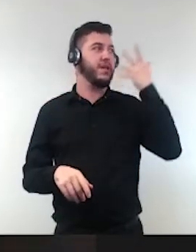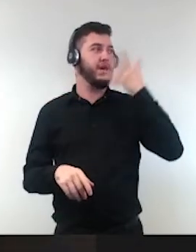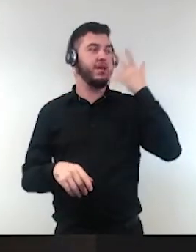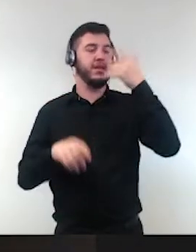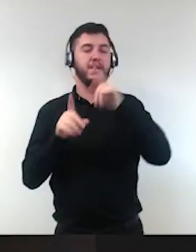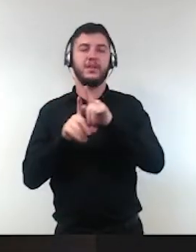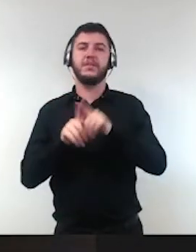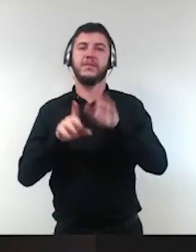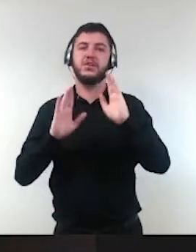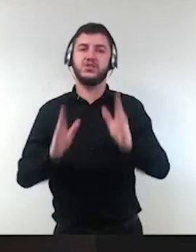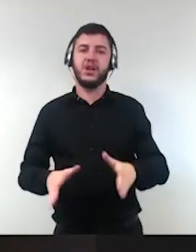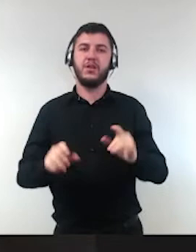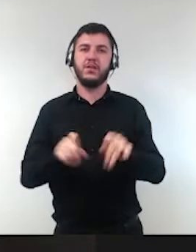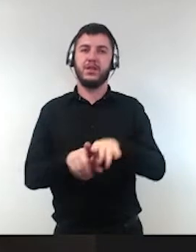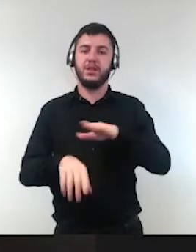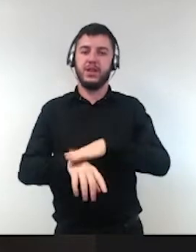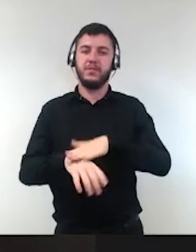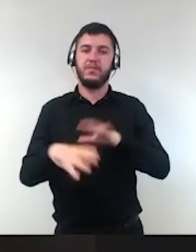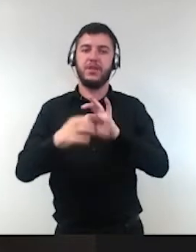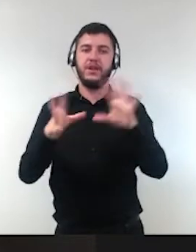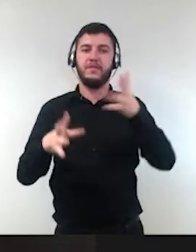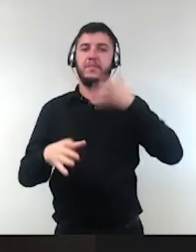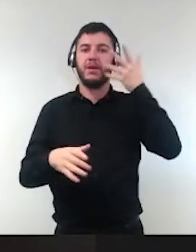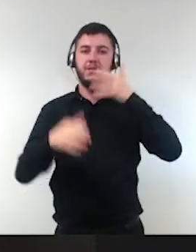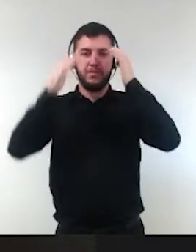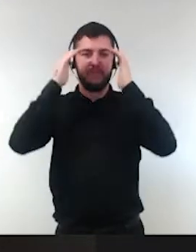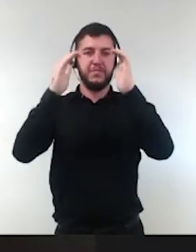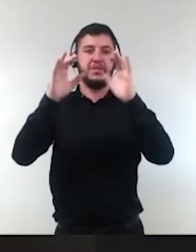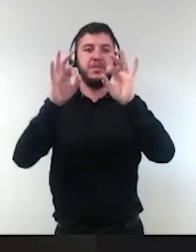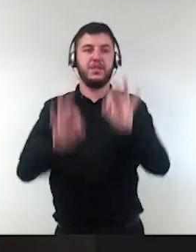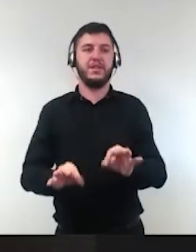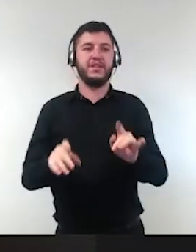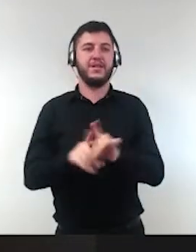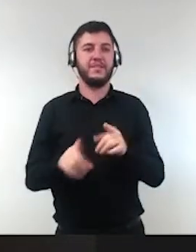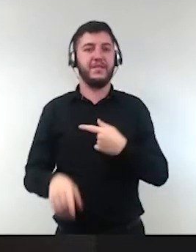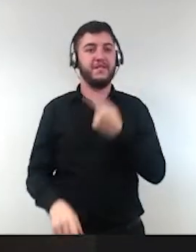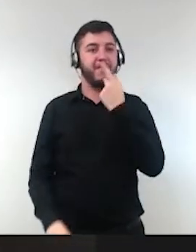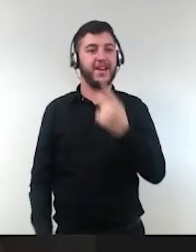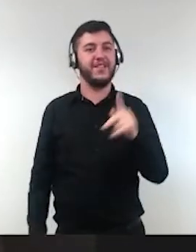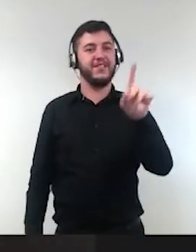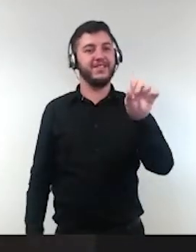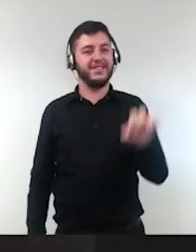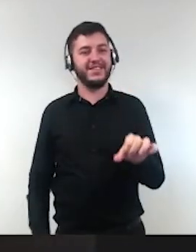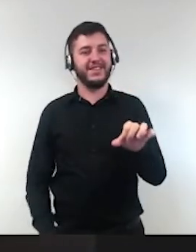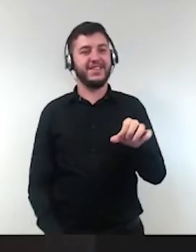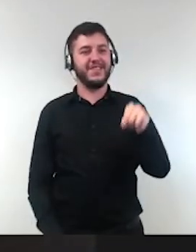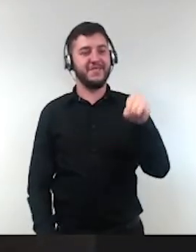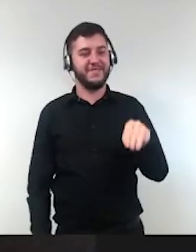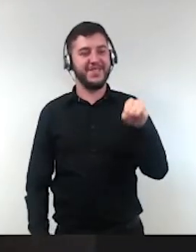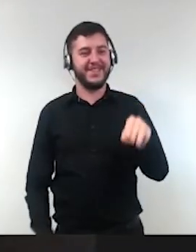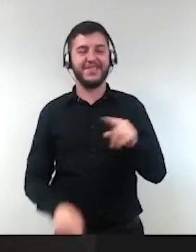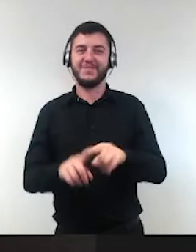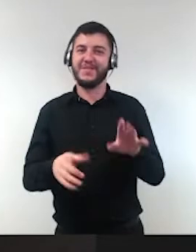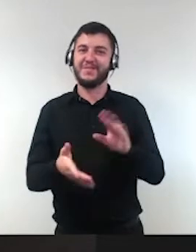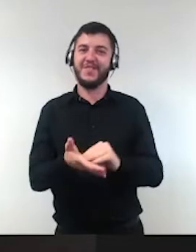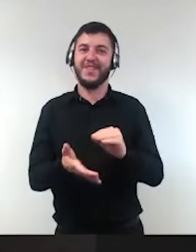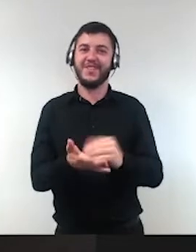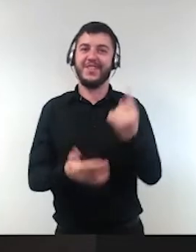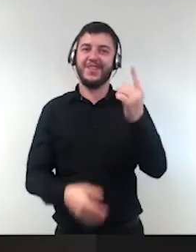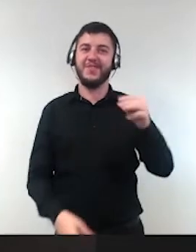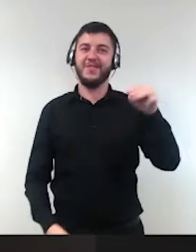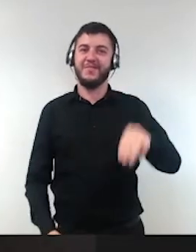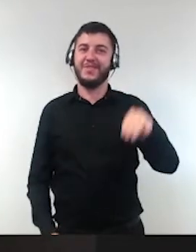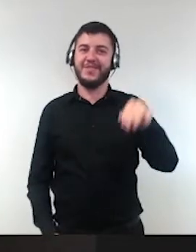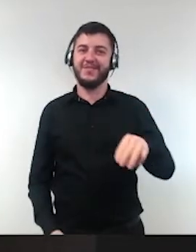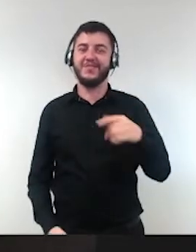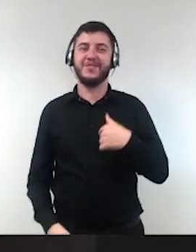o tempo oferecido. Falou em 19 minutos. Resta 1 minuto para eu dizer, ilustrando